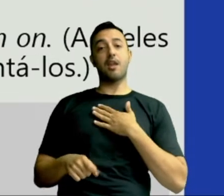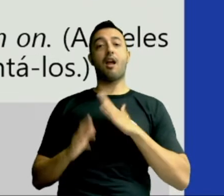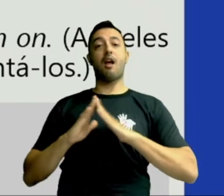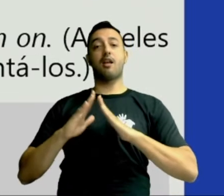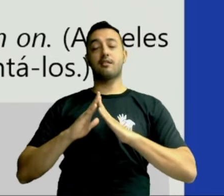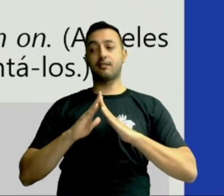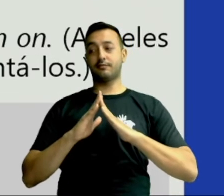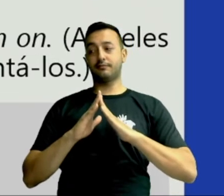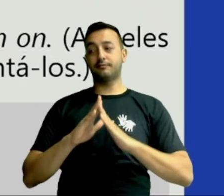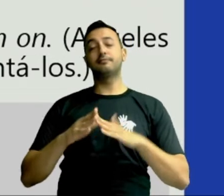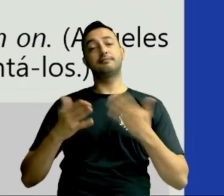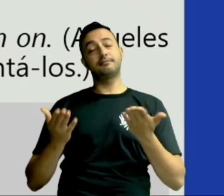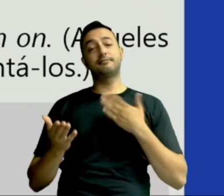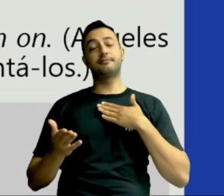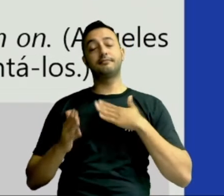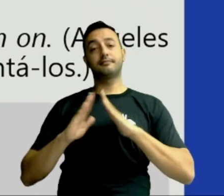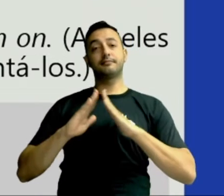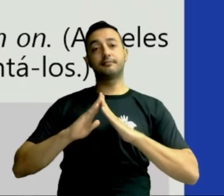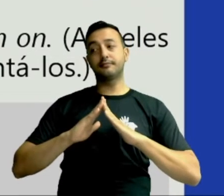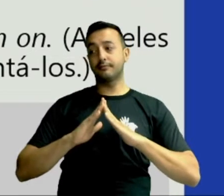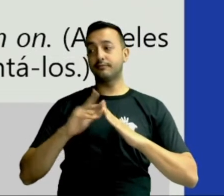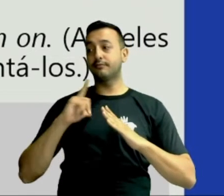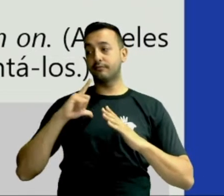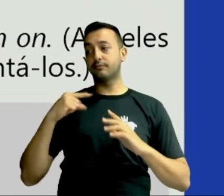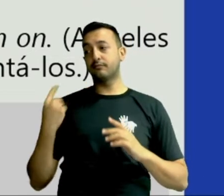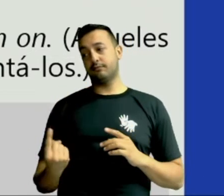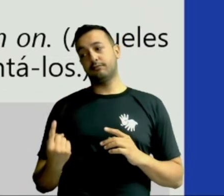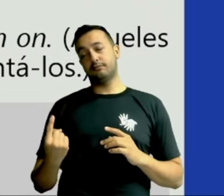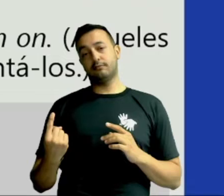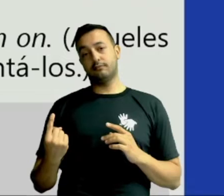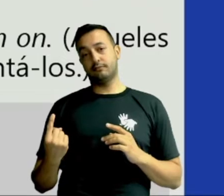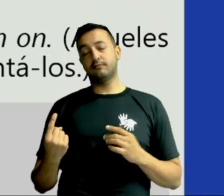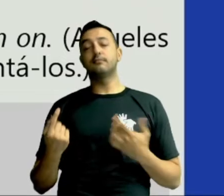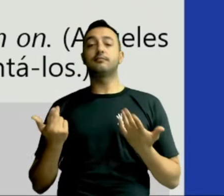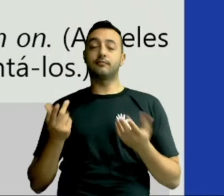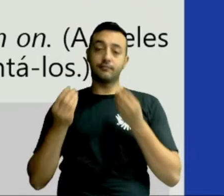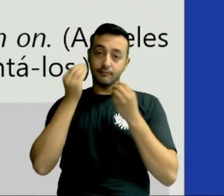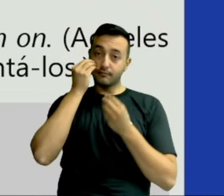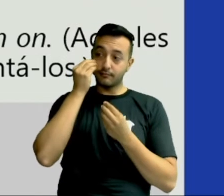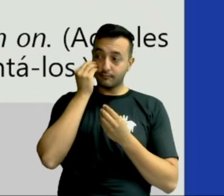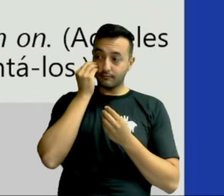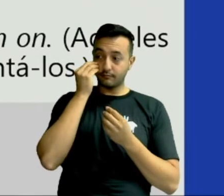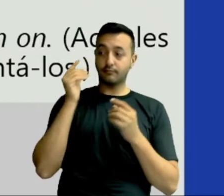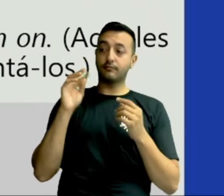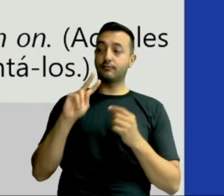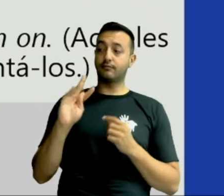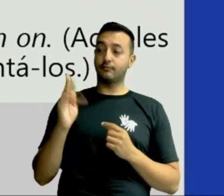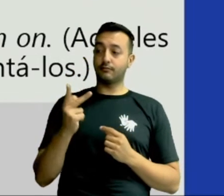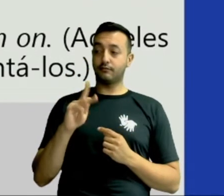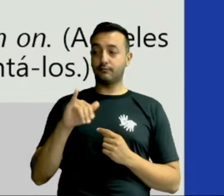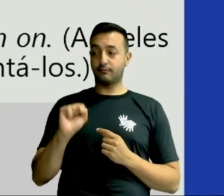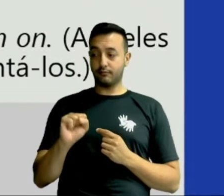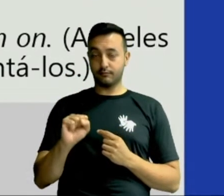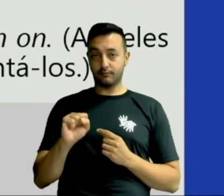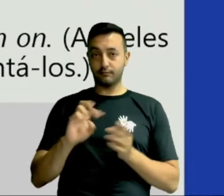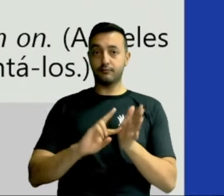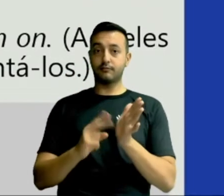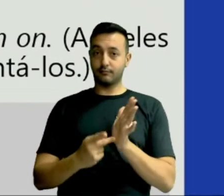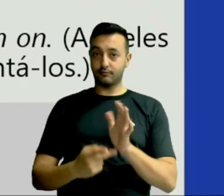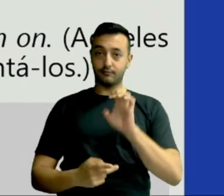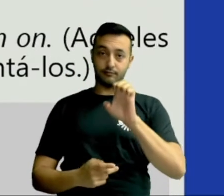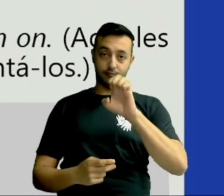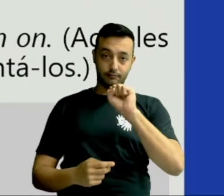então minha casa mas House está no singular Então pessoal vamos aí que eu disse né quer dizer